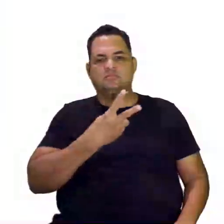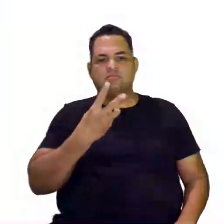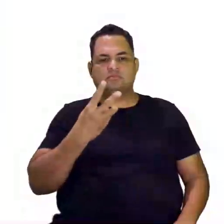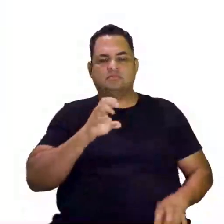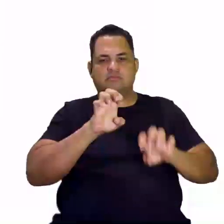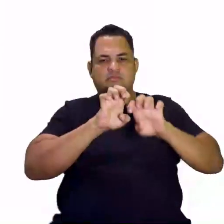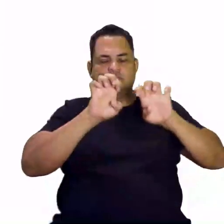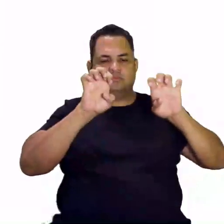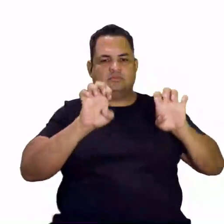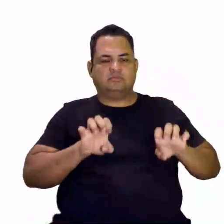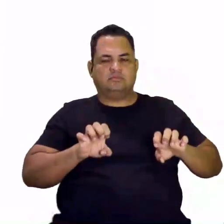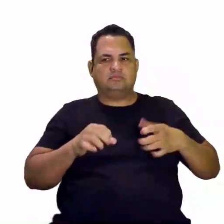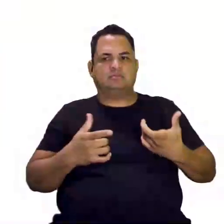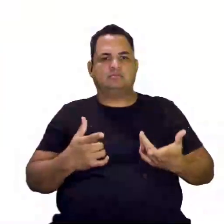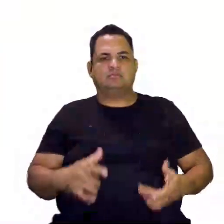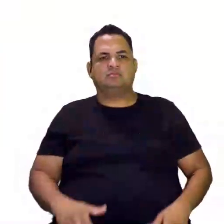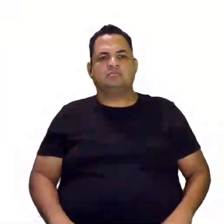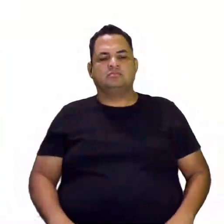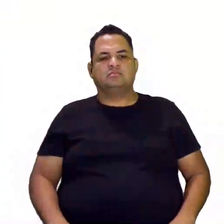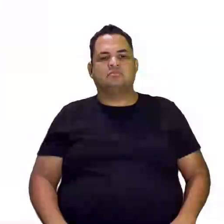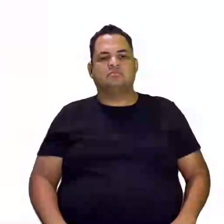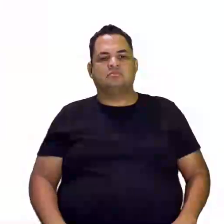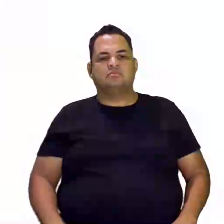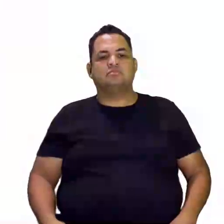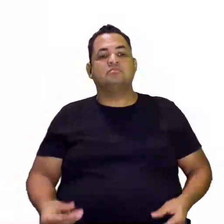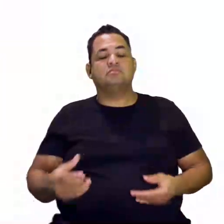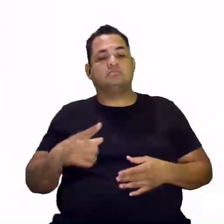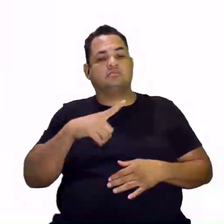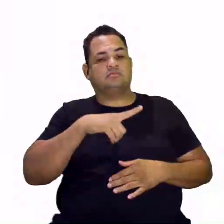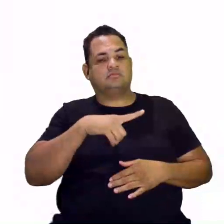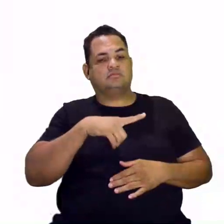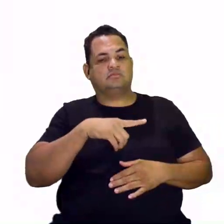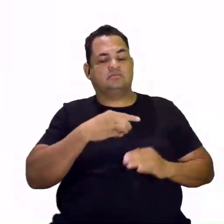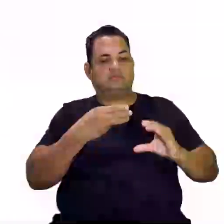as estruturas que vão estar presentes